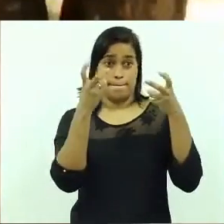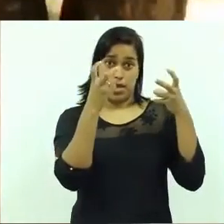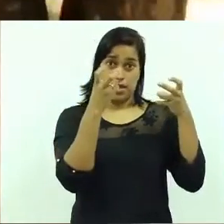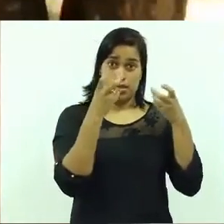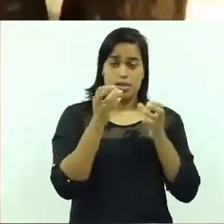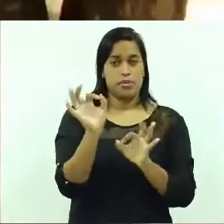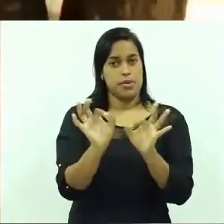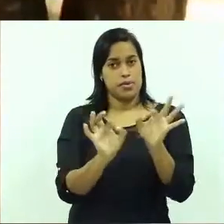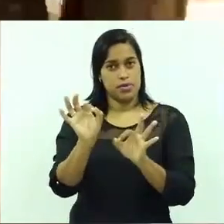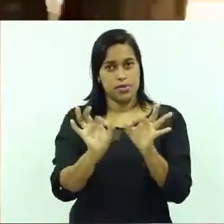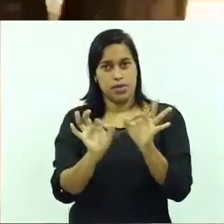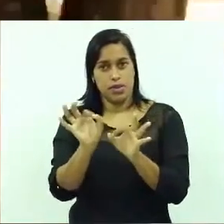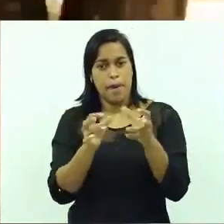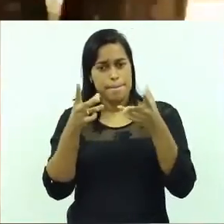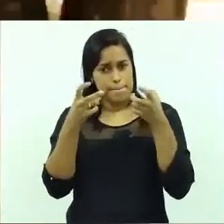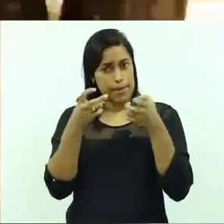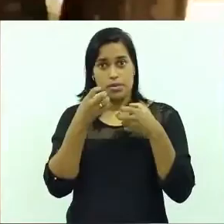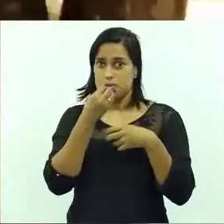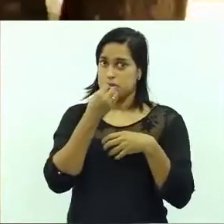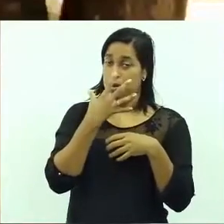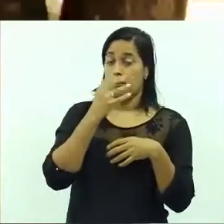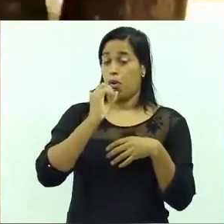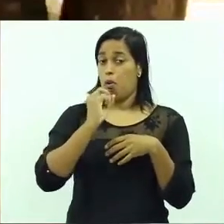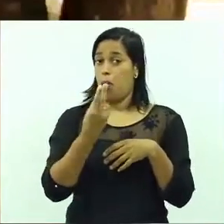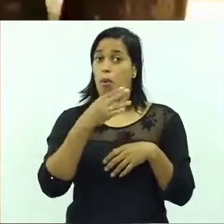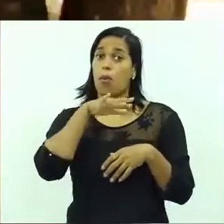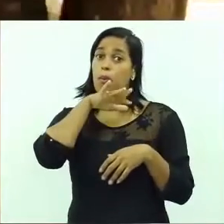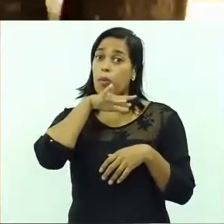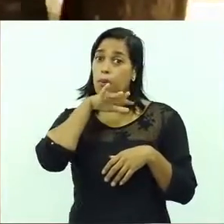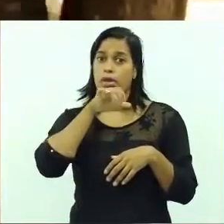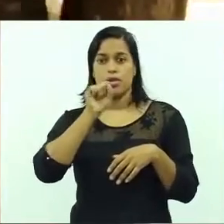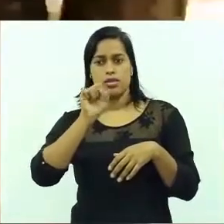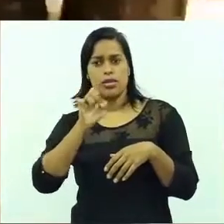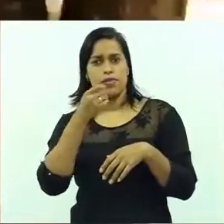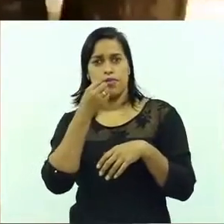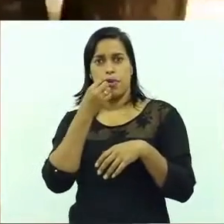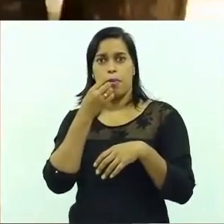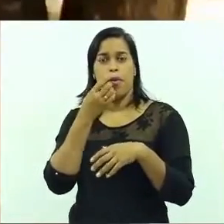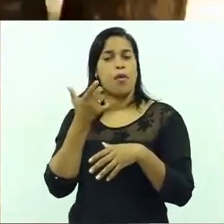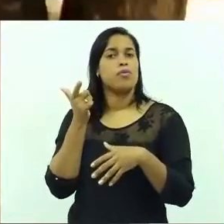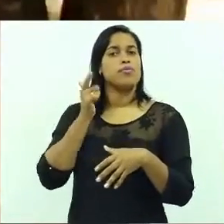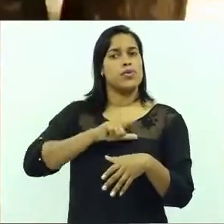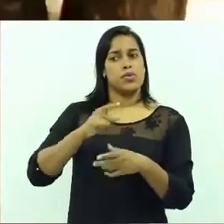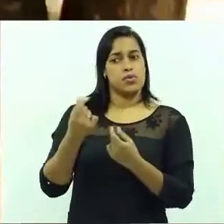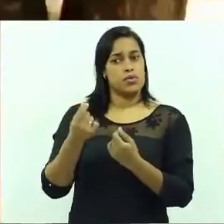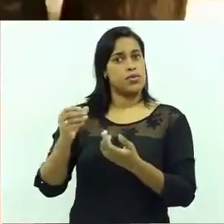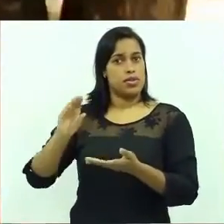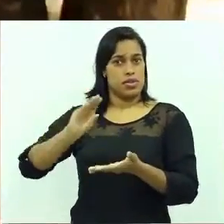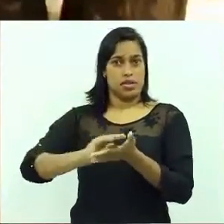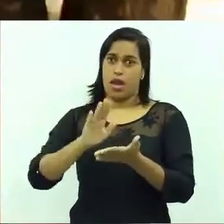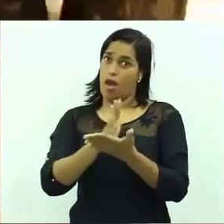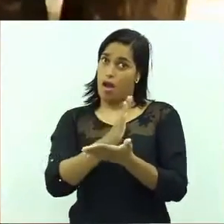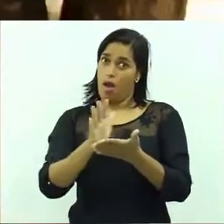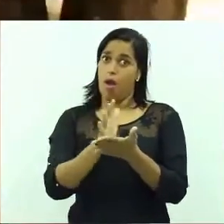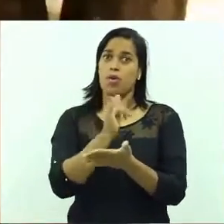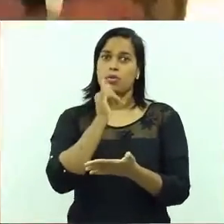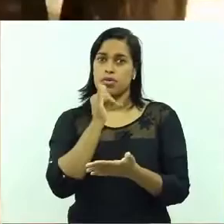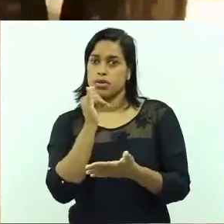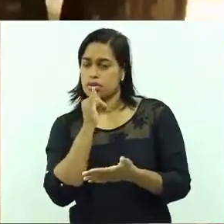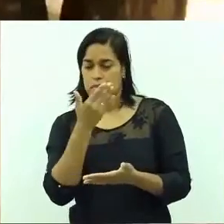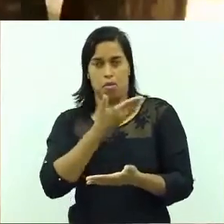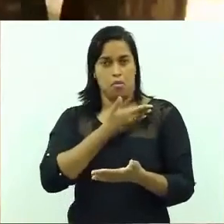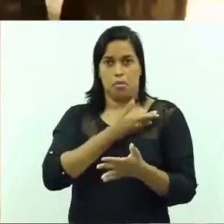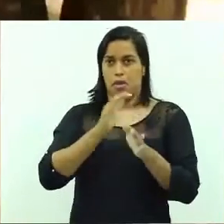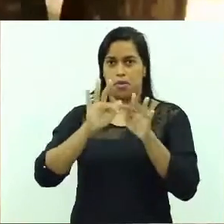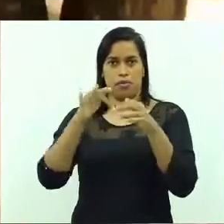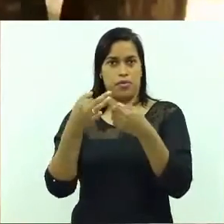ajustes necessários, percebemos se o negócio é bom ou não é. Se for, e aí, como é que você vai conseguir essa grana? Eu já falei alguns exemplos, você pode conseguir com um vizinho, com um amigo, com